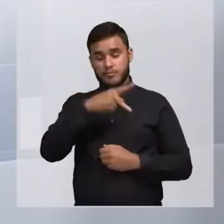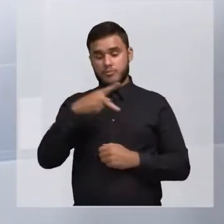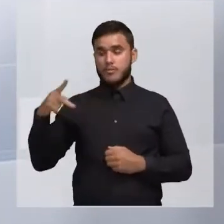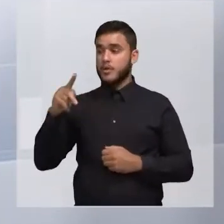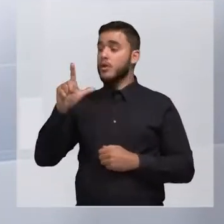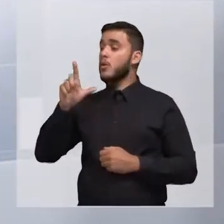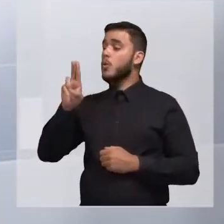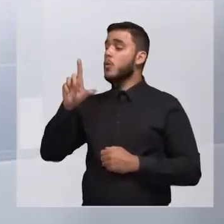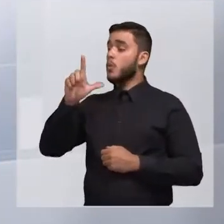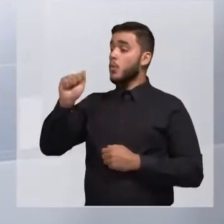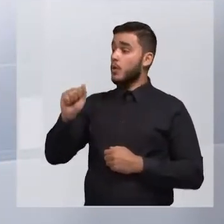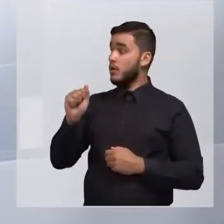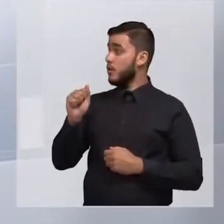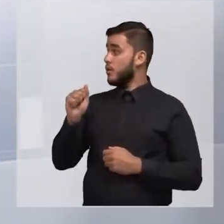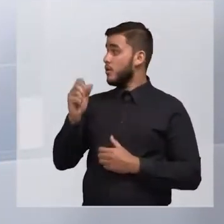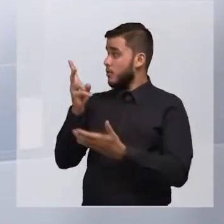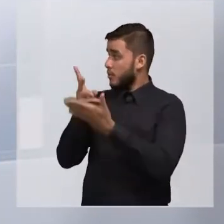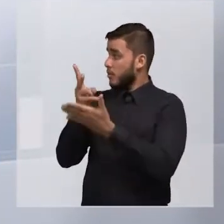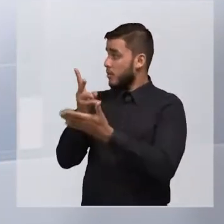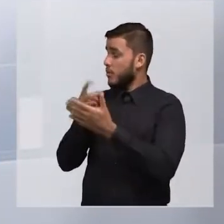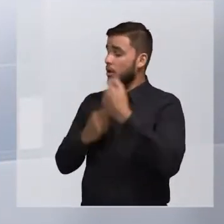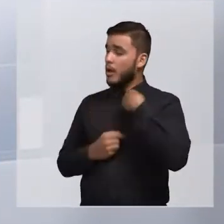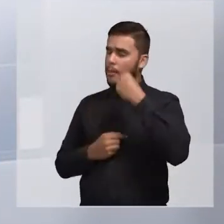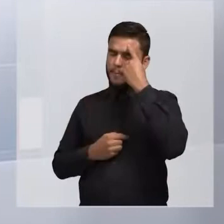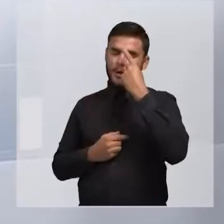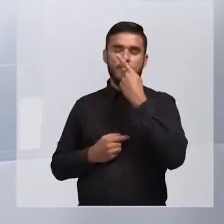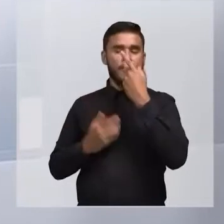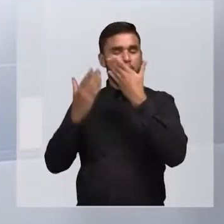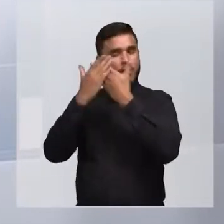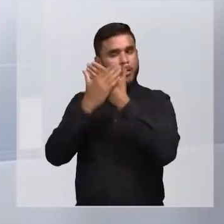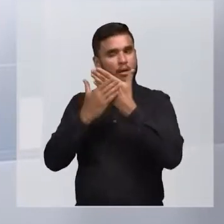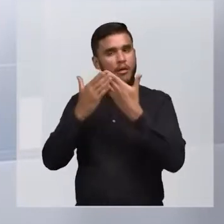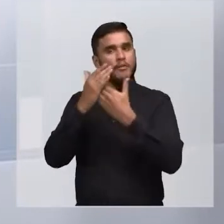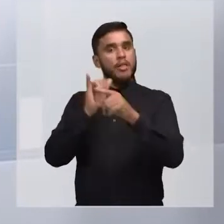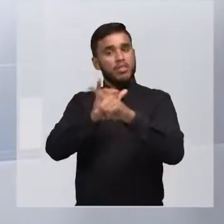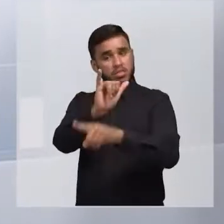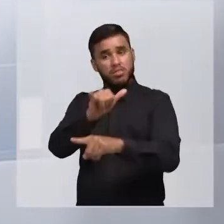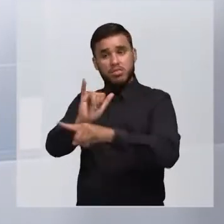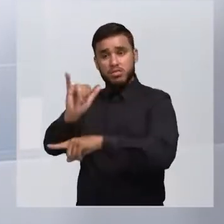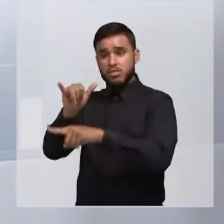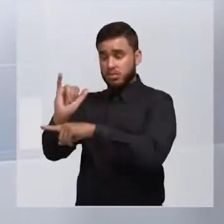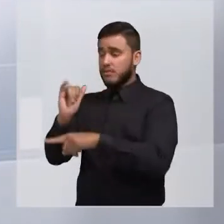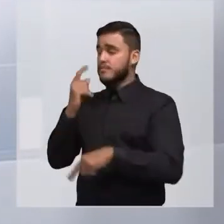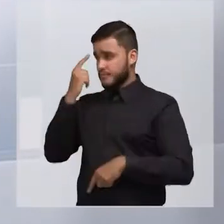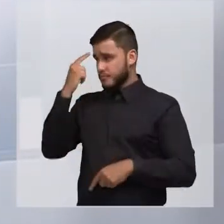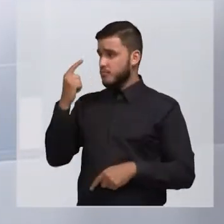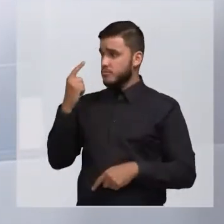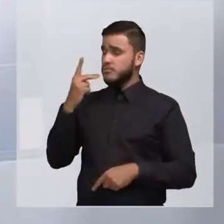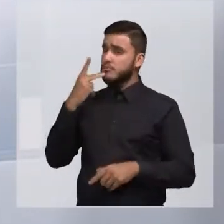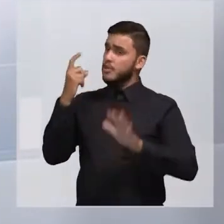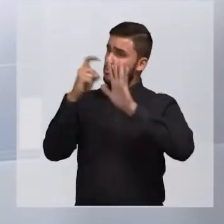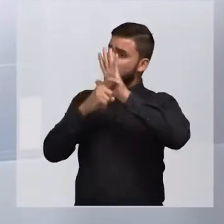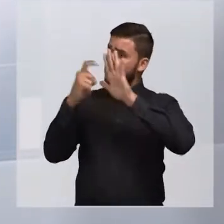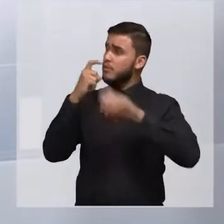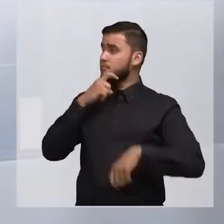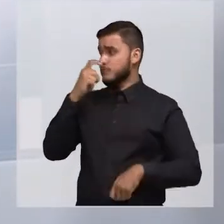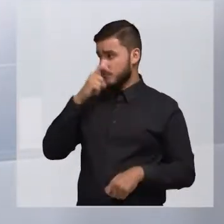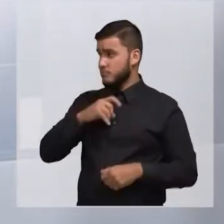Silva continua falseando a história. Na verdade, o termo correto mesmo, ele está falseando a